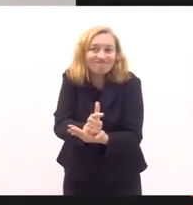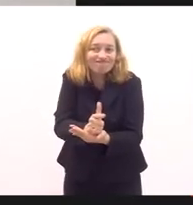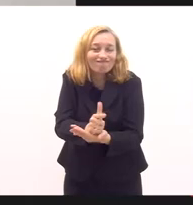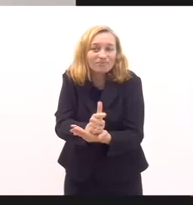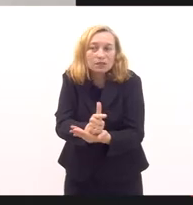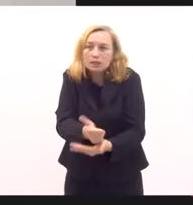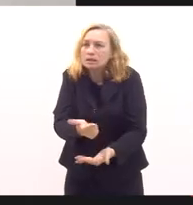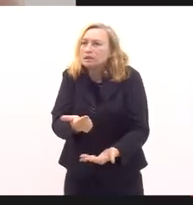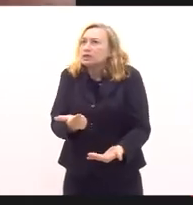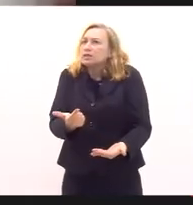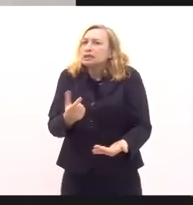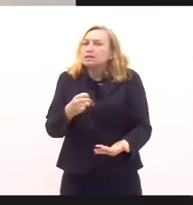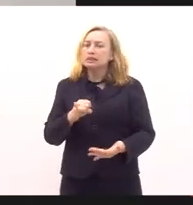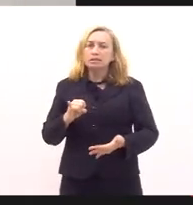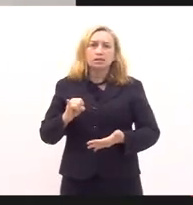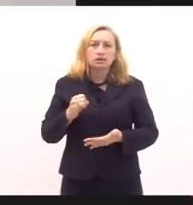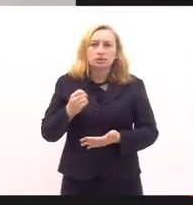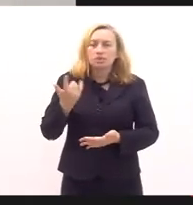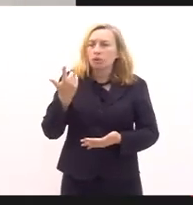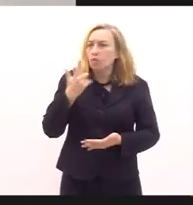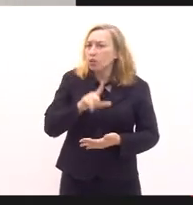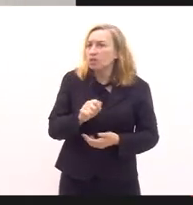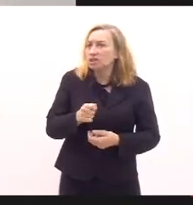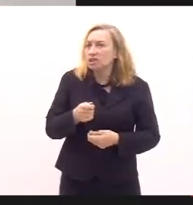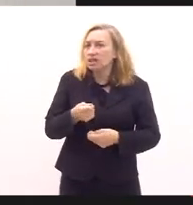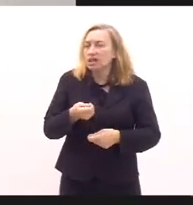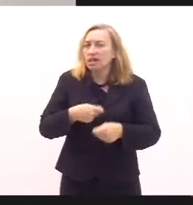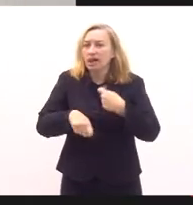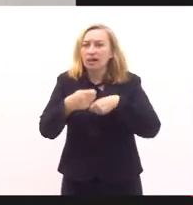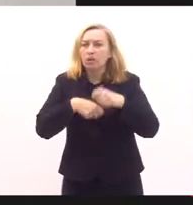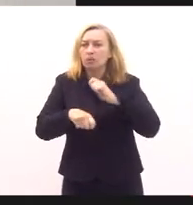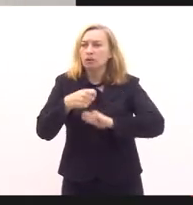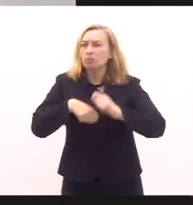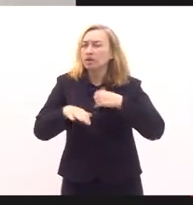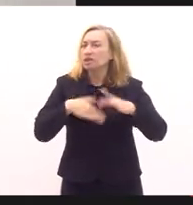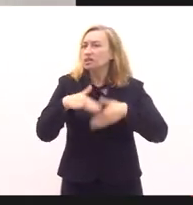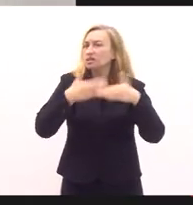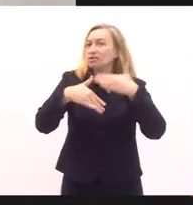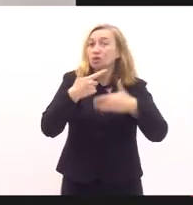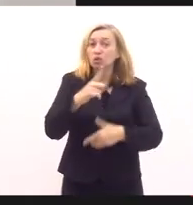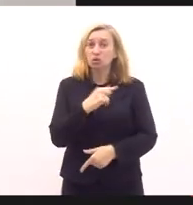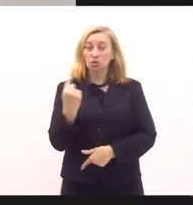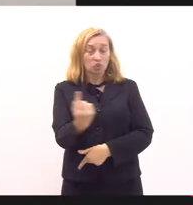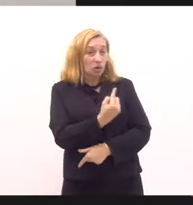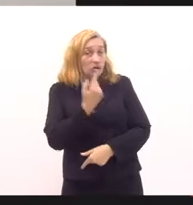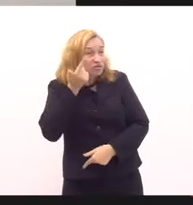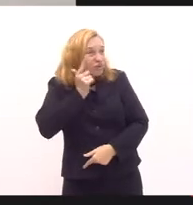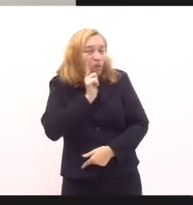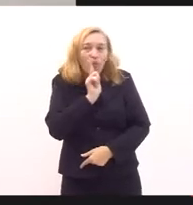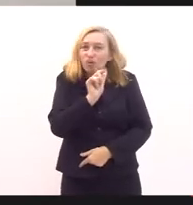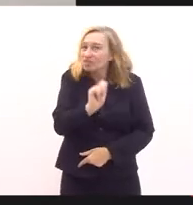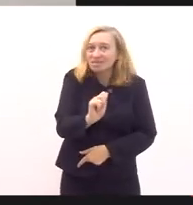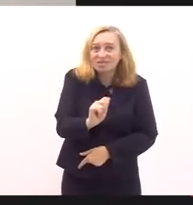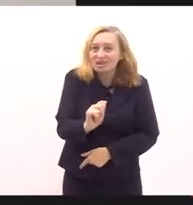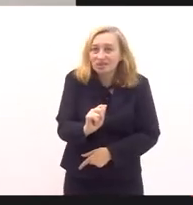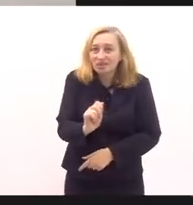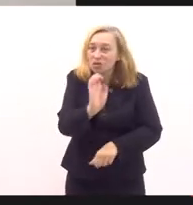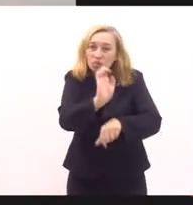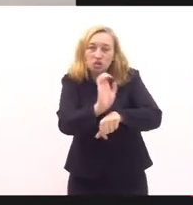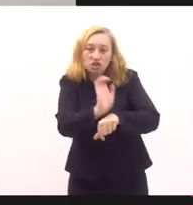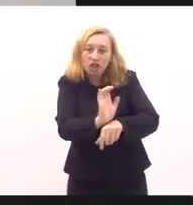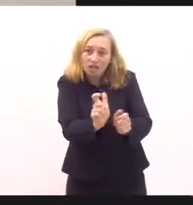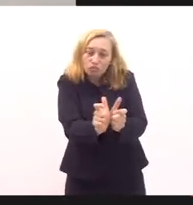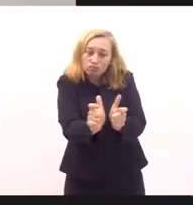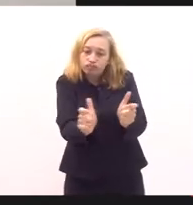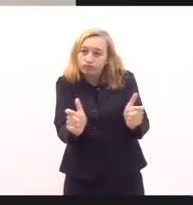Se ela não conseguir fazer com que a economia gire, a gente não consegue fazer com que o Estado